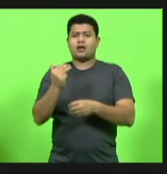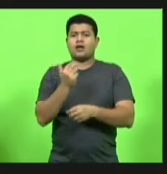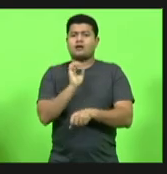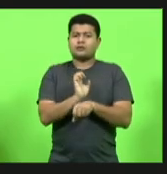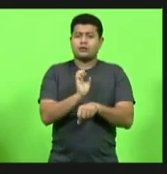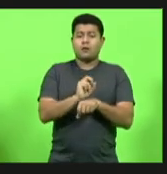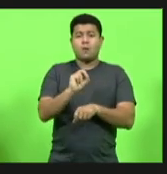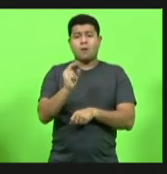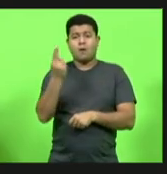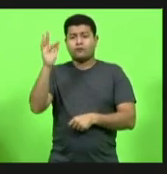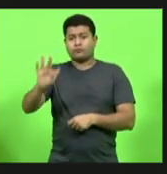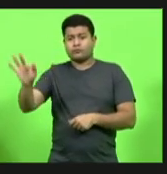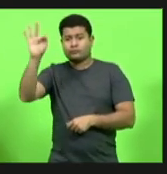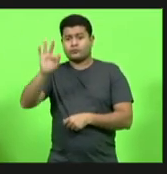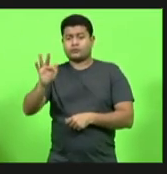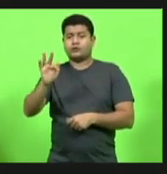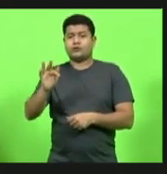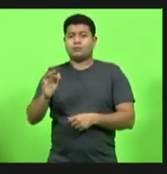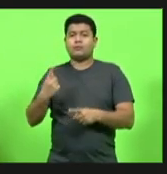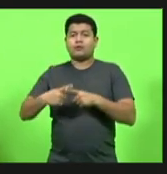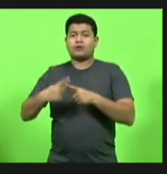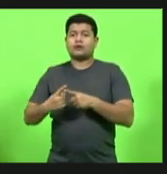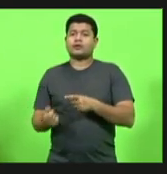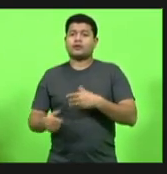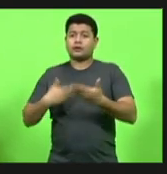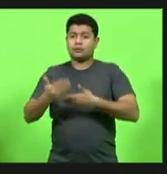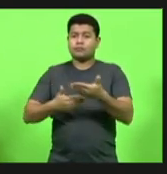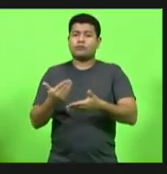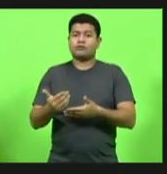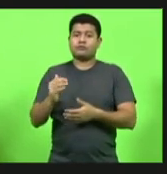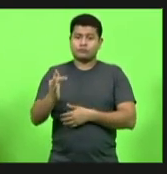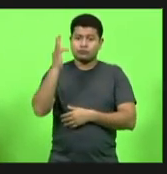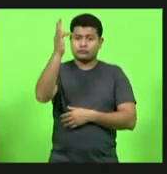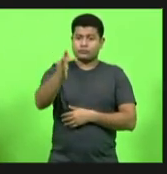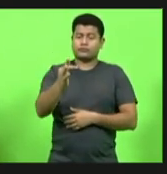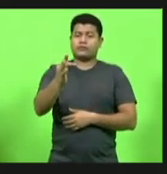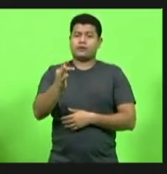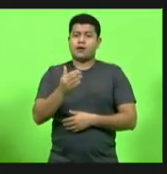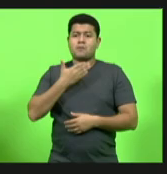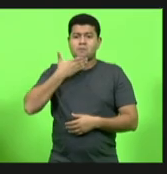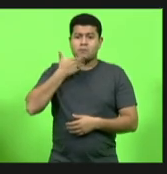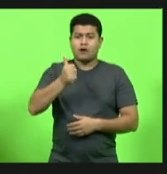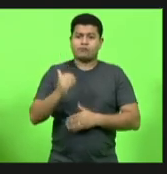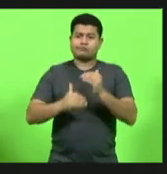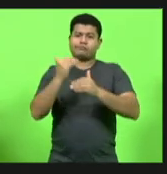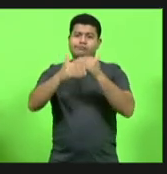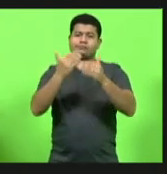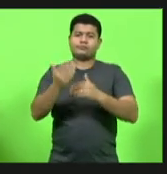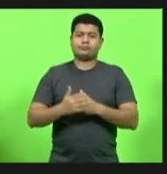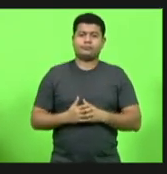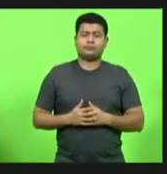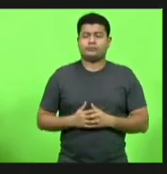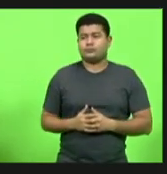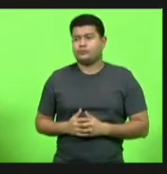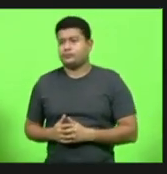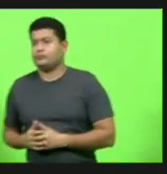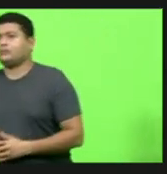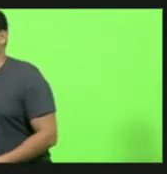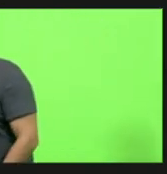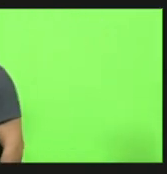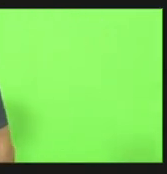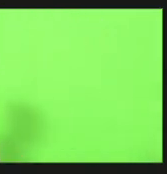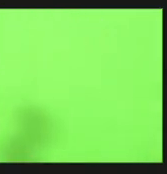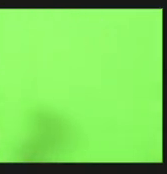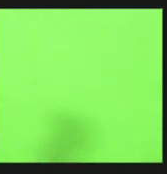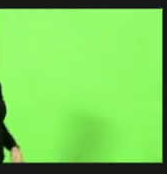federal, porque o retorno vai ser muito grande. O investimento é um investimento que vale a pena para o Estado. Muitas empresas querem vir para cá, e